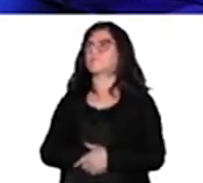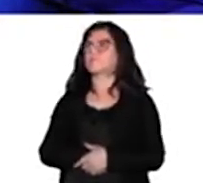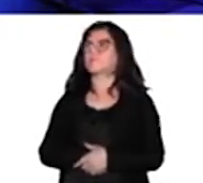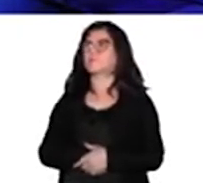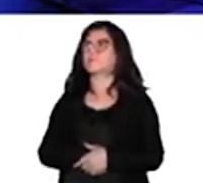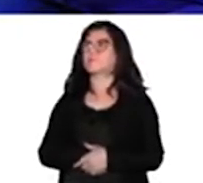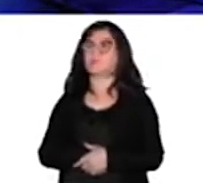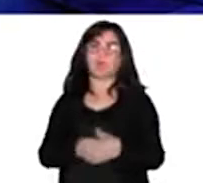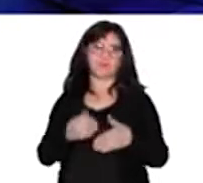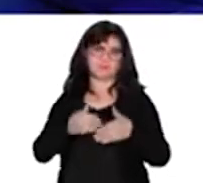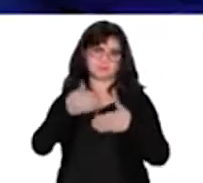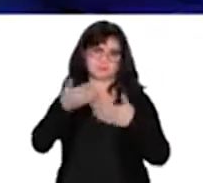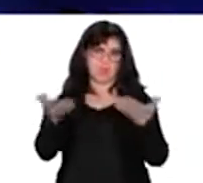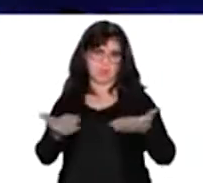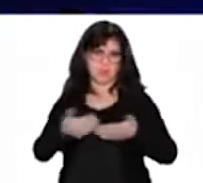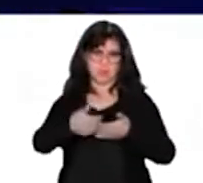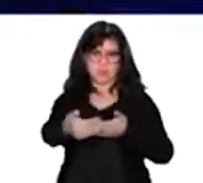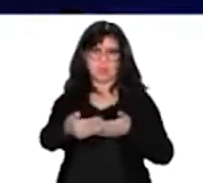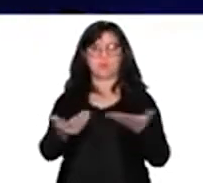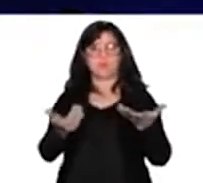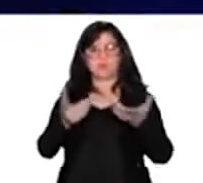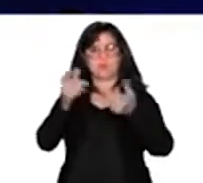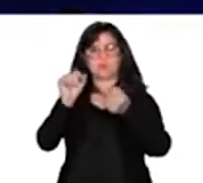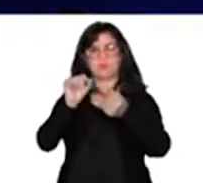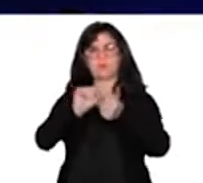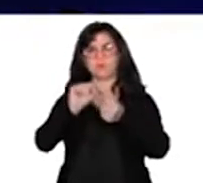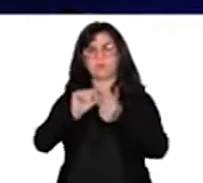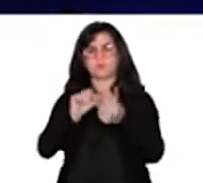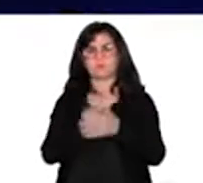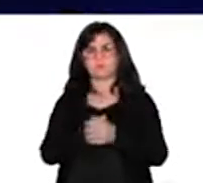Para dar sequência agora, vou fazer,